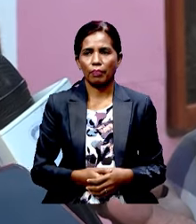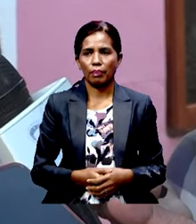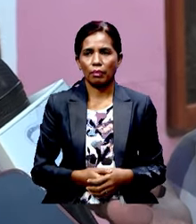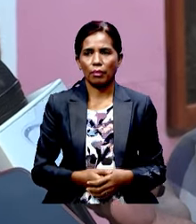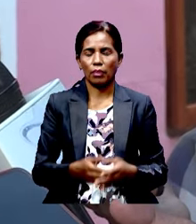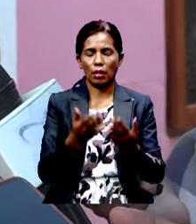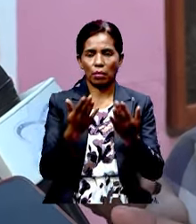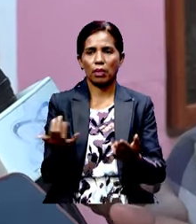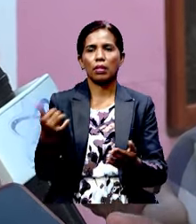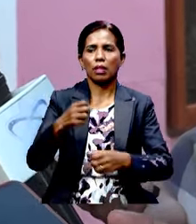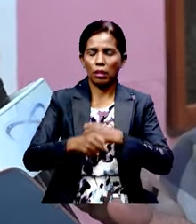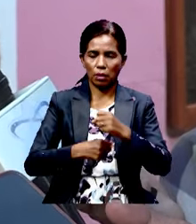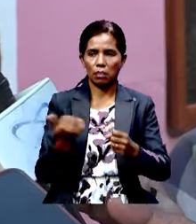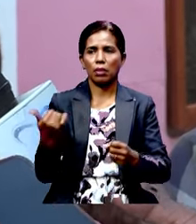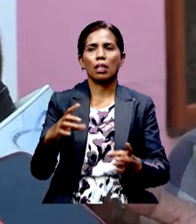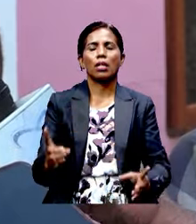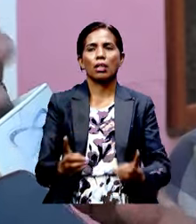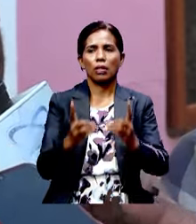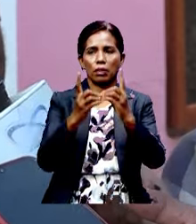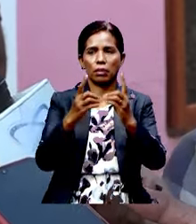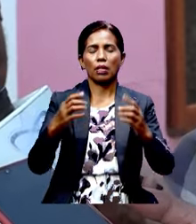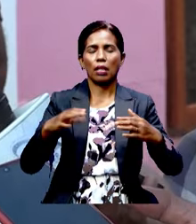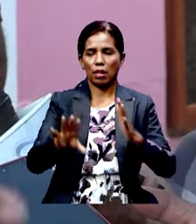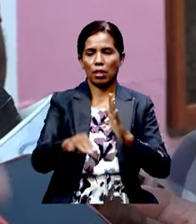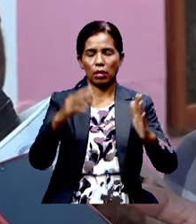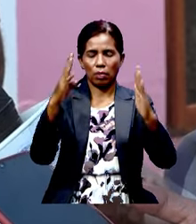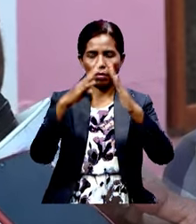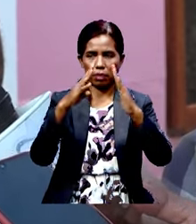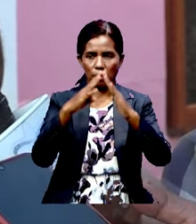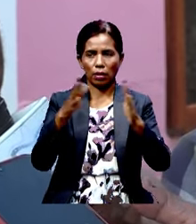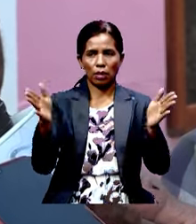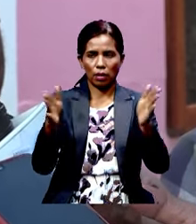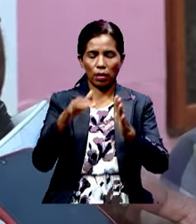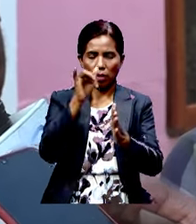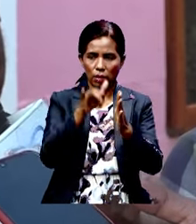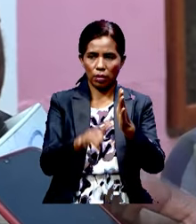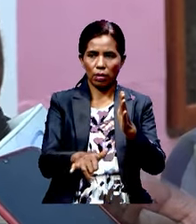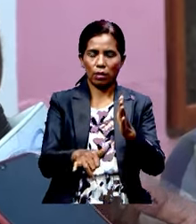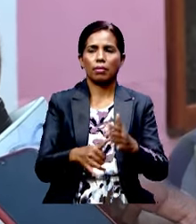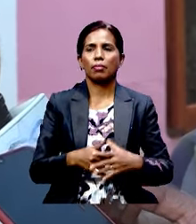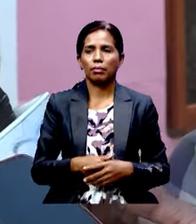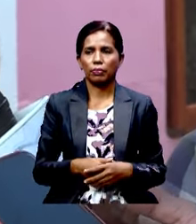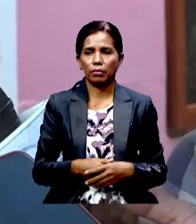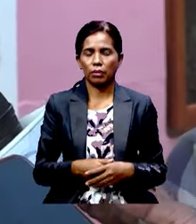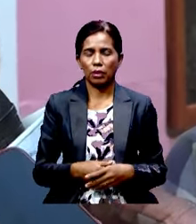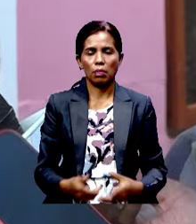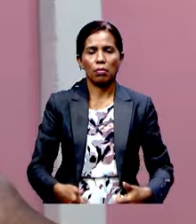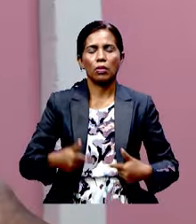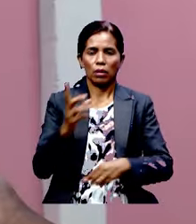akaman hatora ni ne tiru tebe ni hasoru ele tem uma ruma bele ki kwame bele hera pra uri sahani ni vida ro ro ni